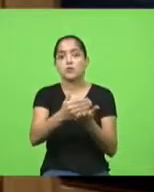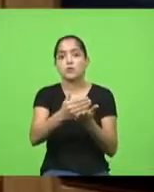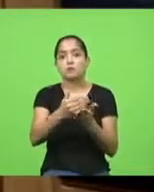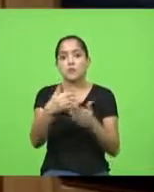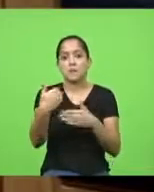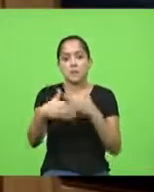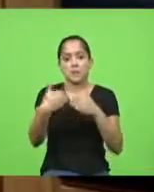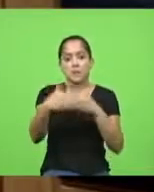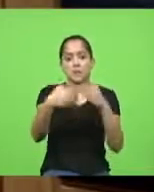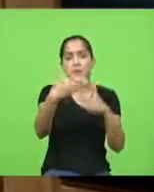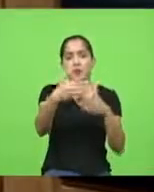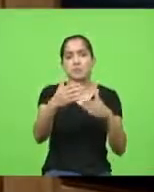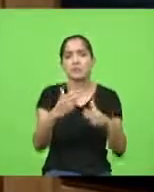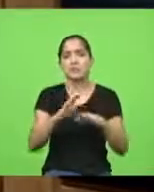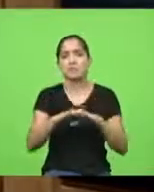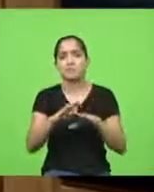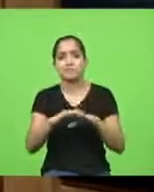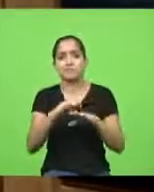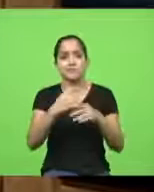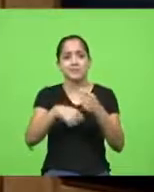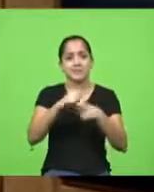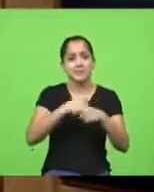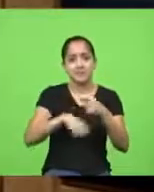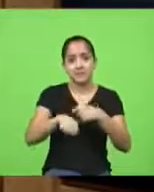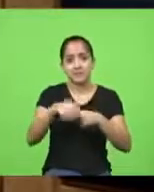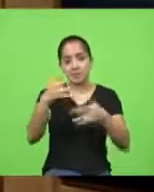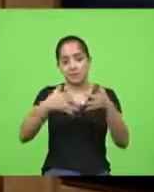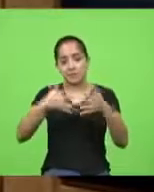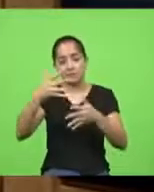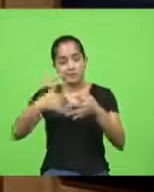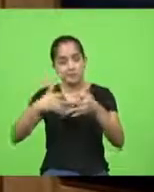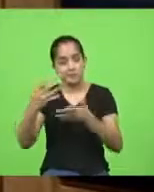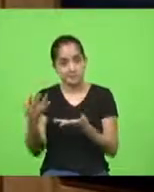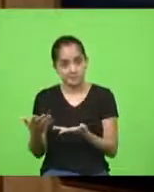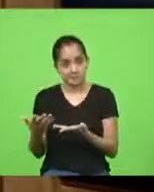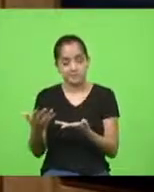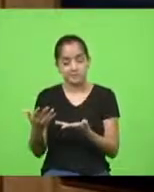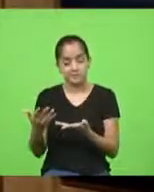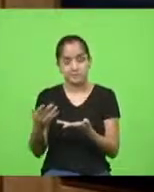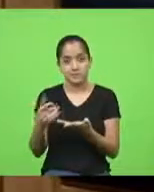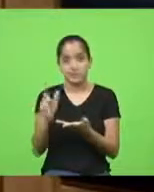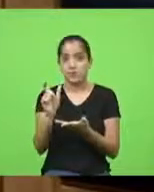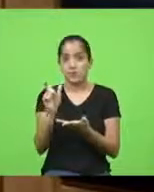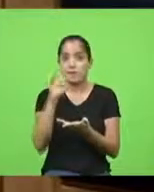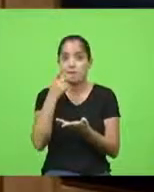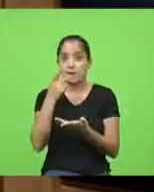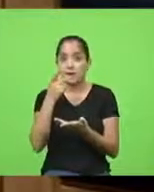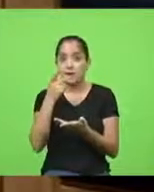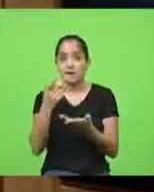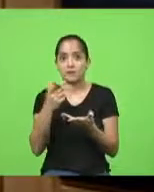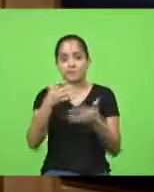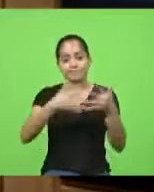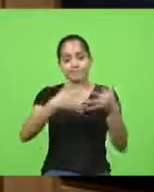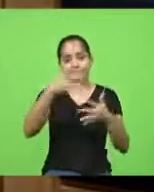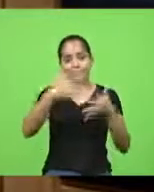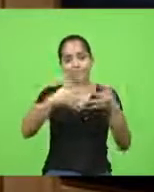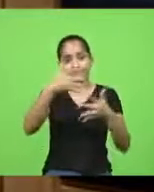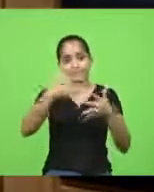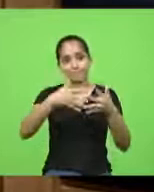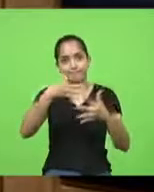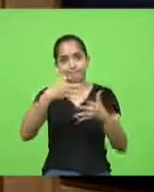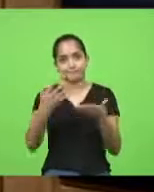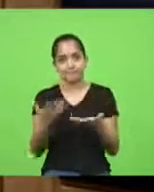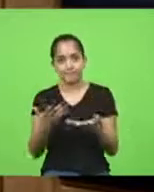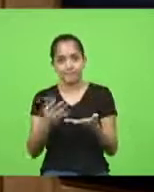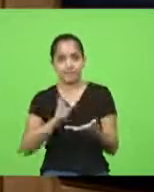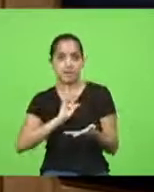de atitudes administrativas desastrosas, e quem usou o termo desastroso é técnico, que se auto-intitulava